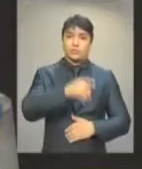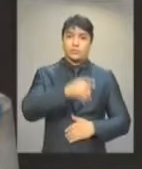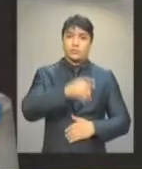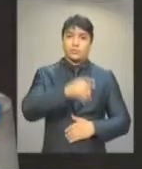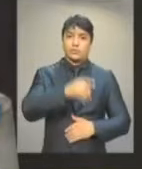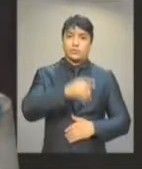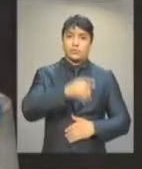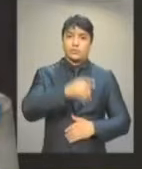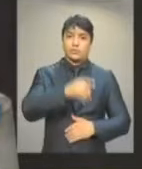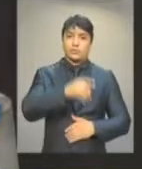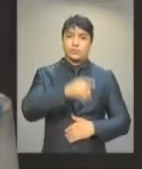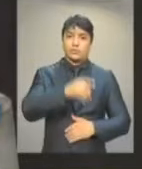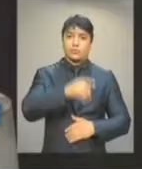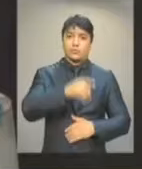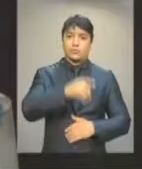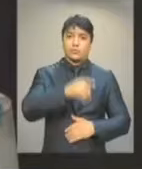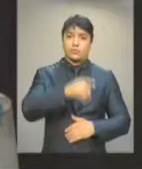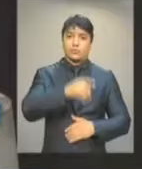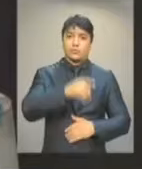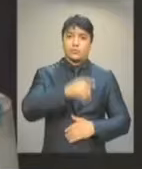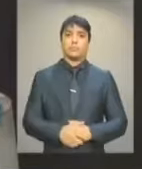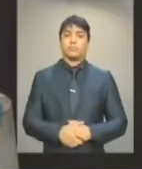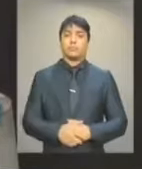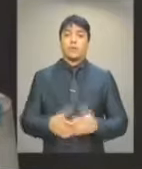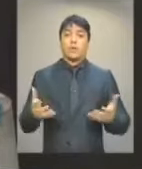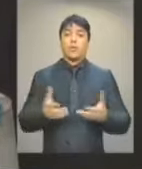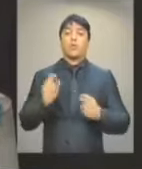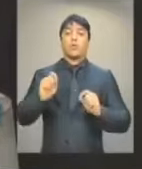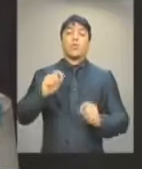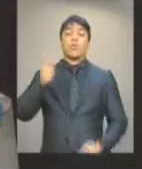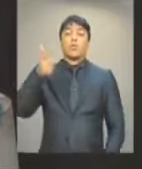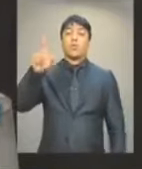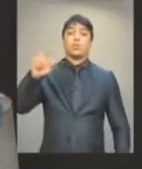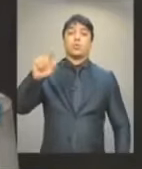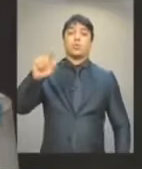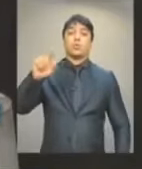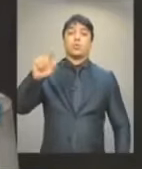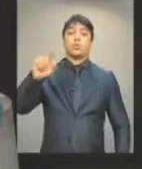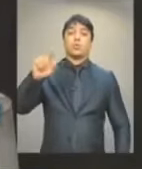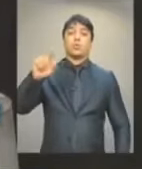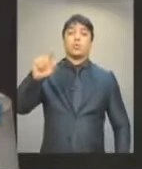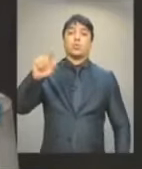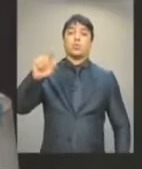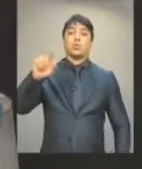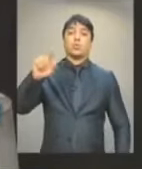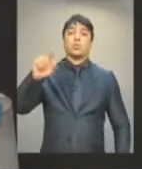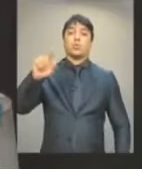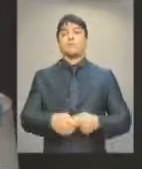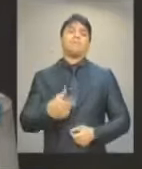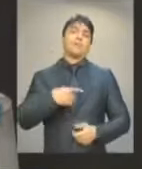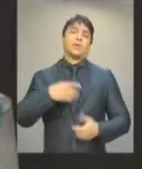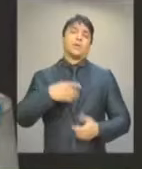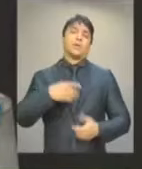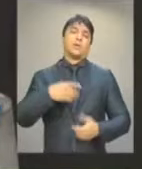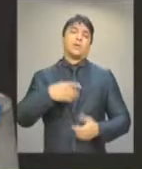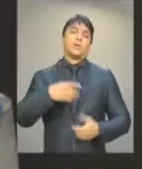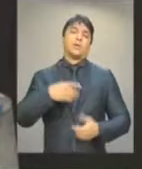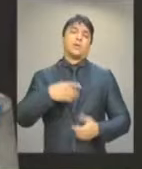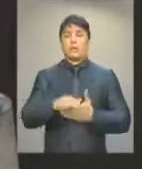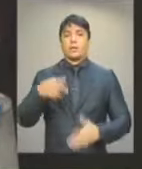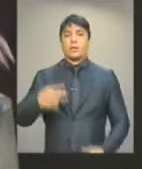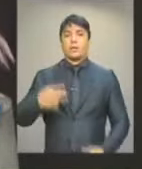Eu queria enfrentar um outro desafio, que é o desafio da economia. Sem dúvida alguma, o Brasil